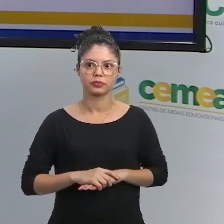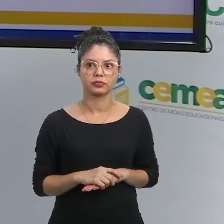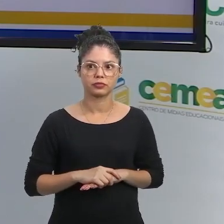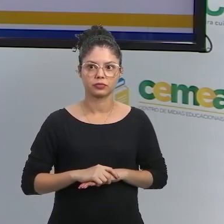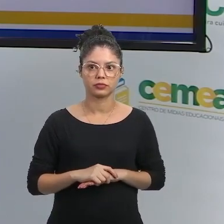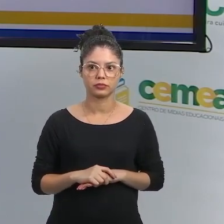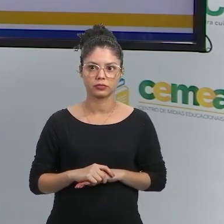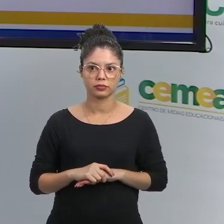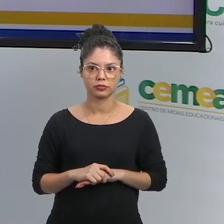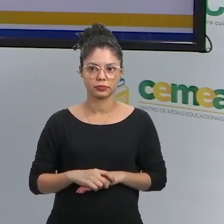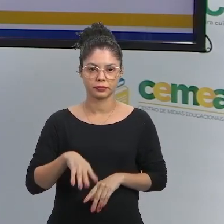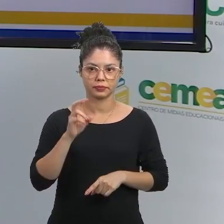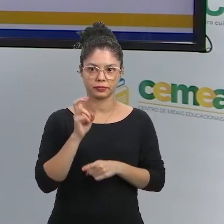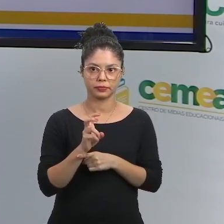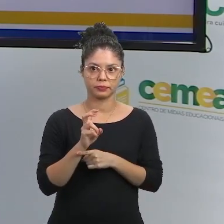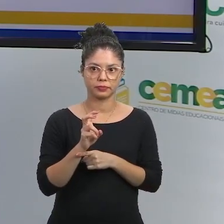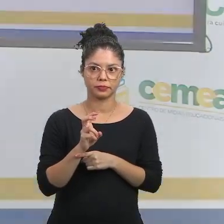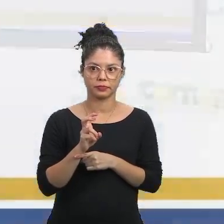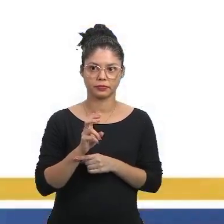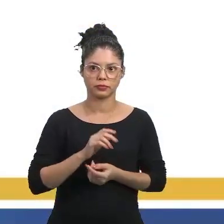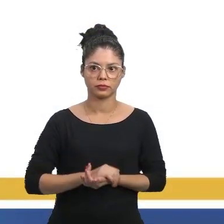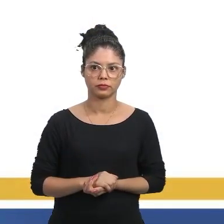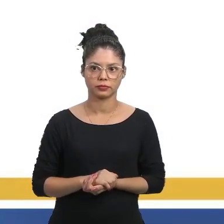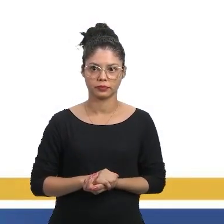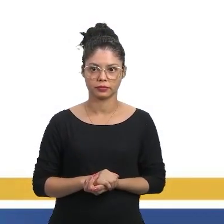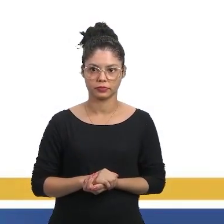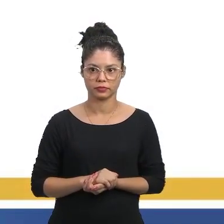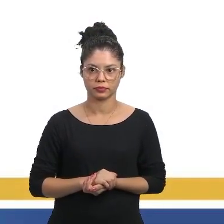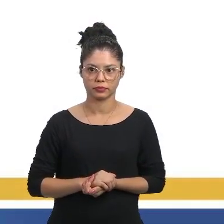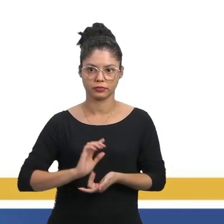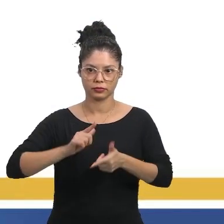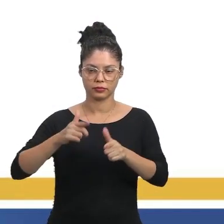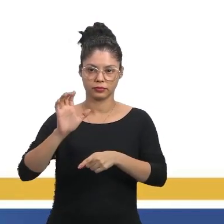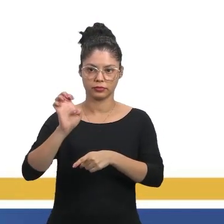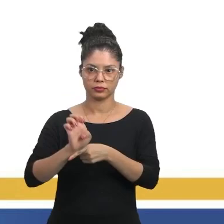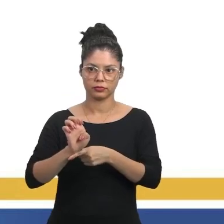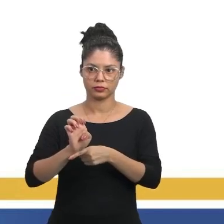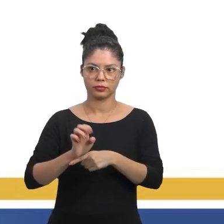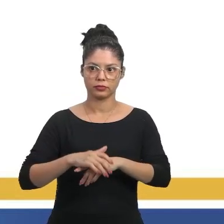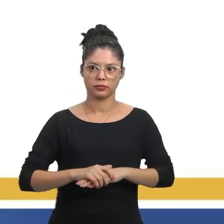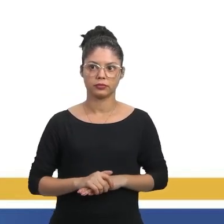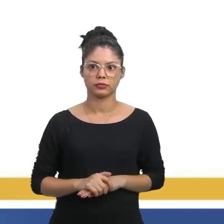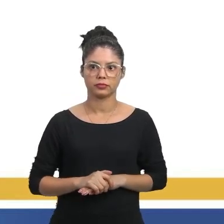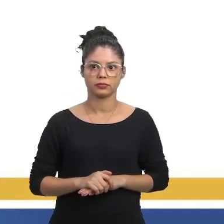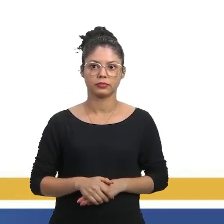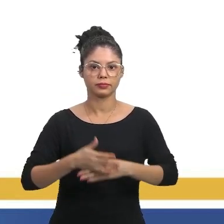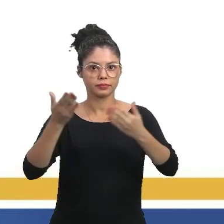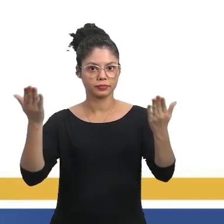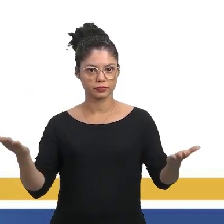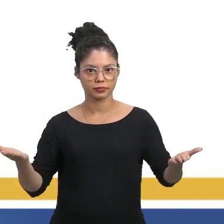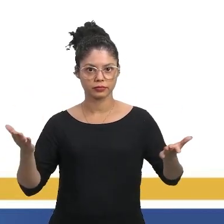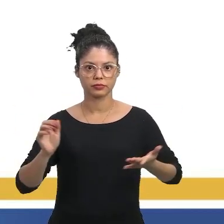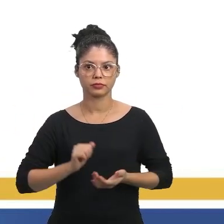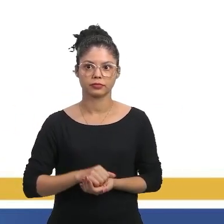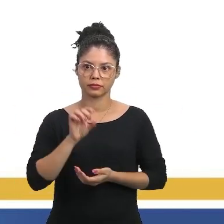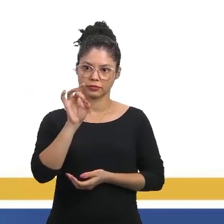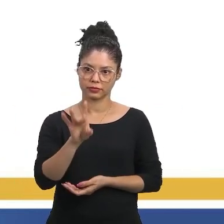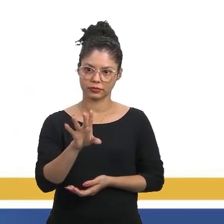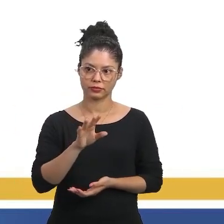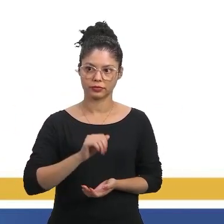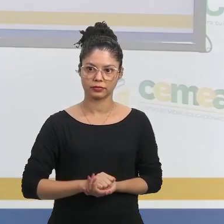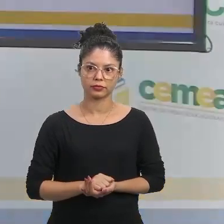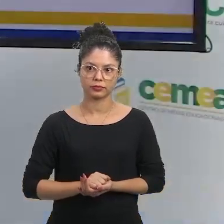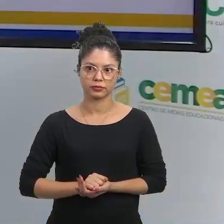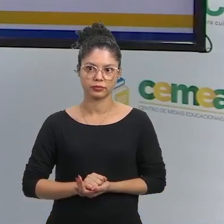o postulado número 5. É a gabarito da nossa questão. Então, galerinha, por hoje é